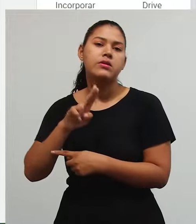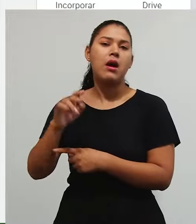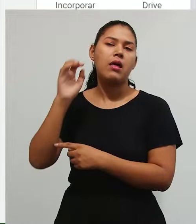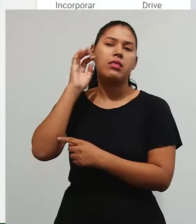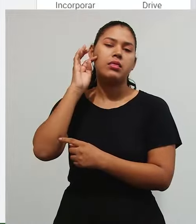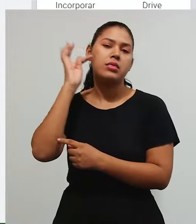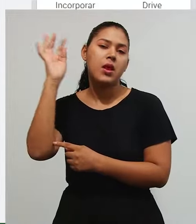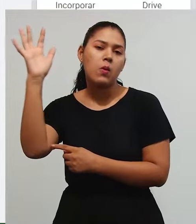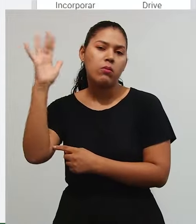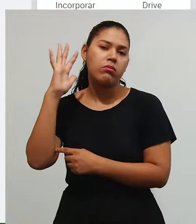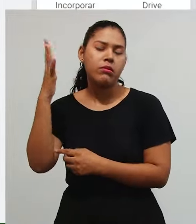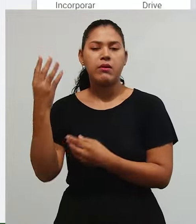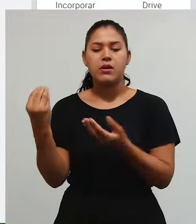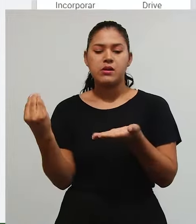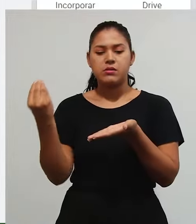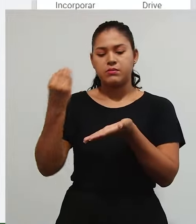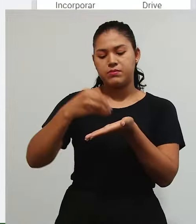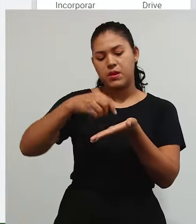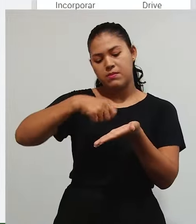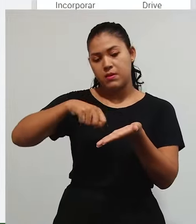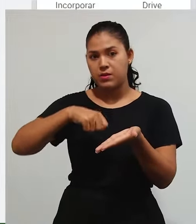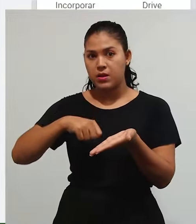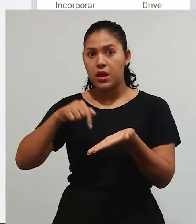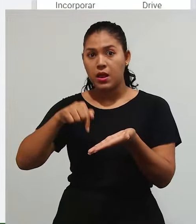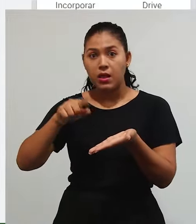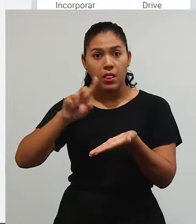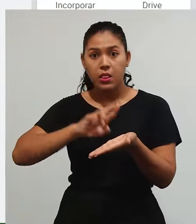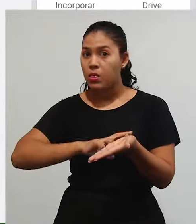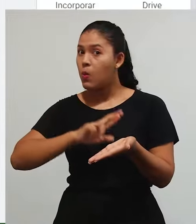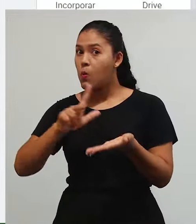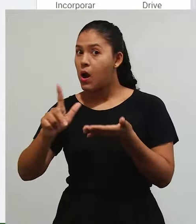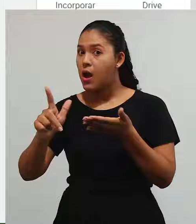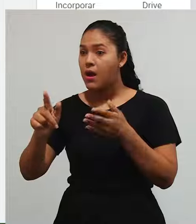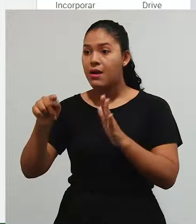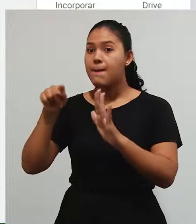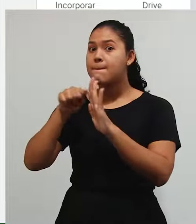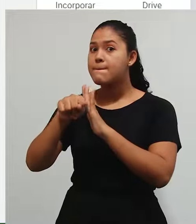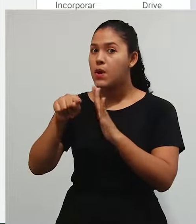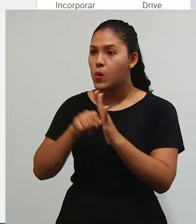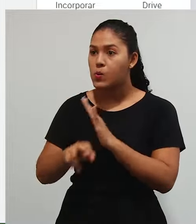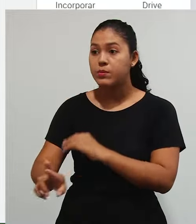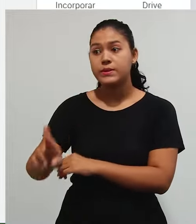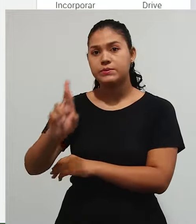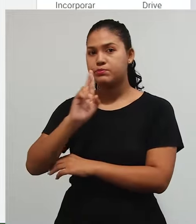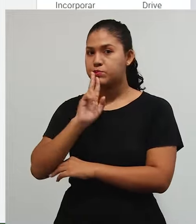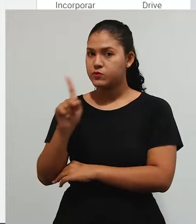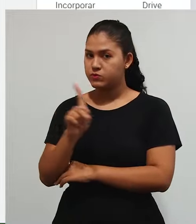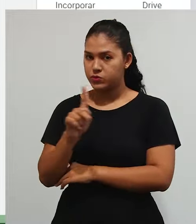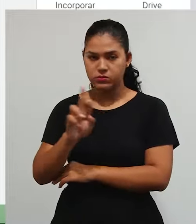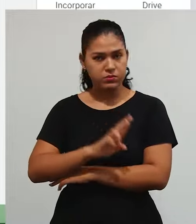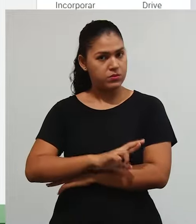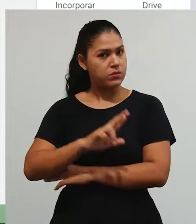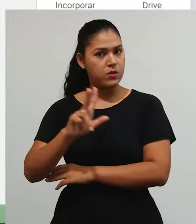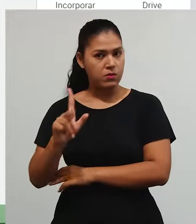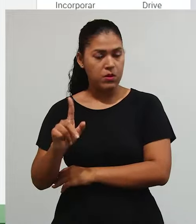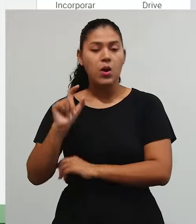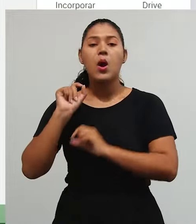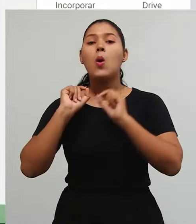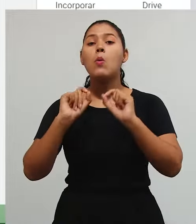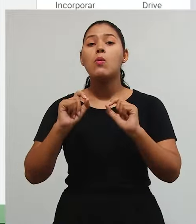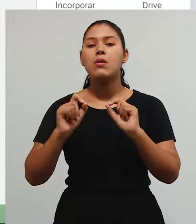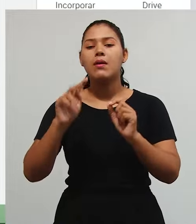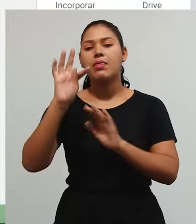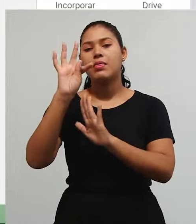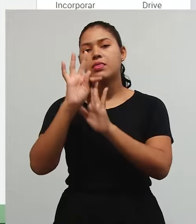não vai colocar exatamente as respostas do professor. Aqui você já vai fazer o seu texto reflexivo.